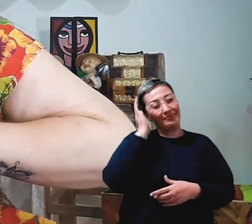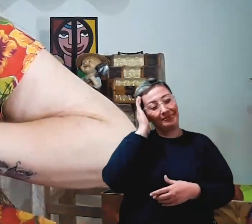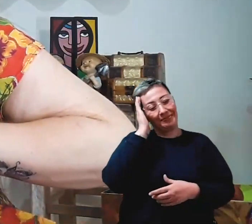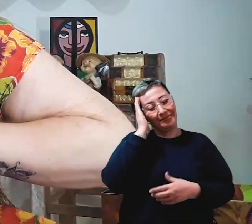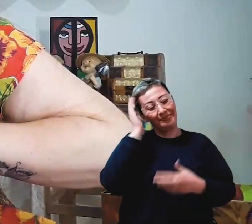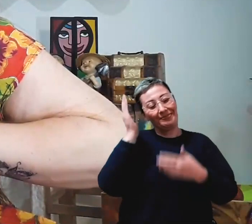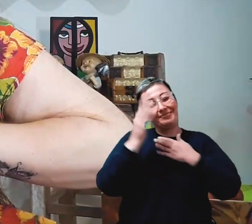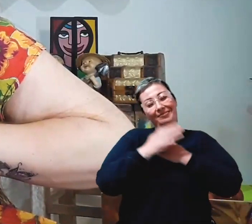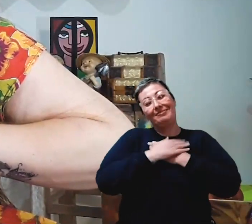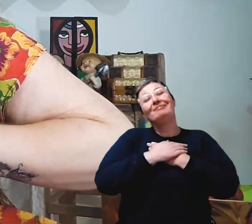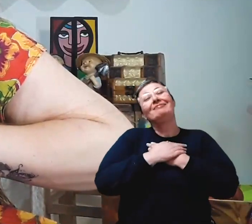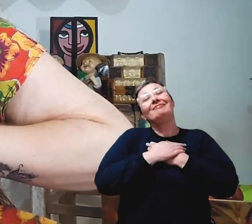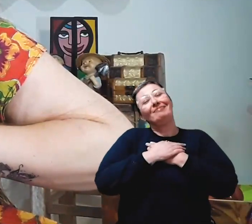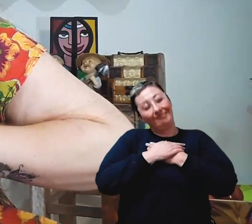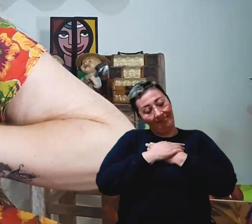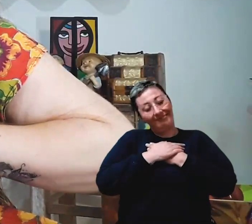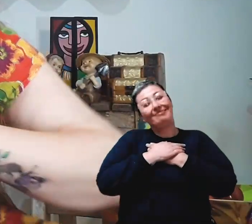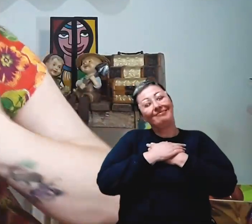no coração.